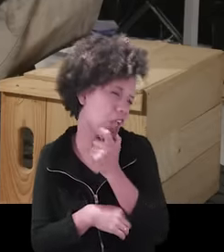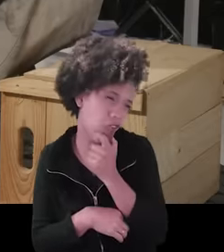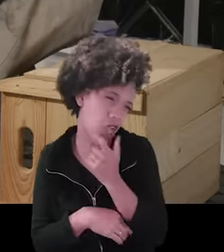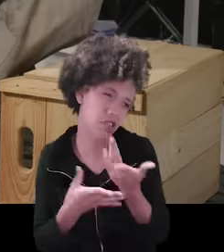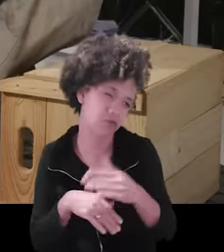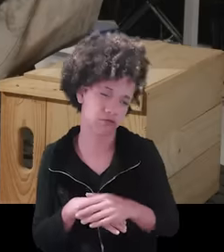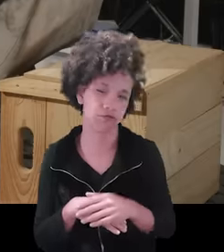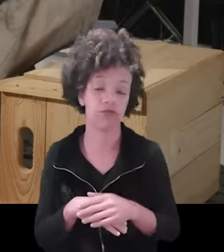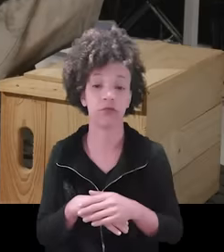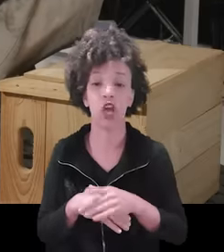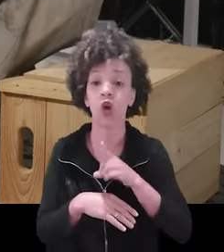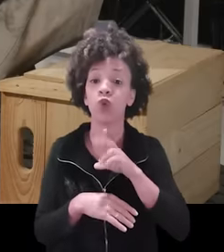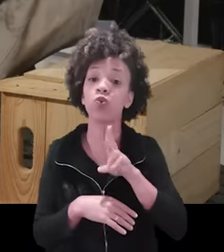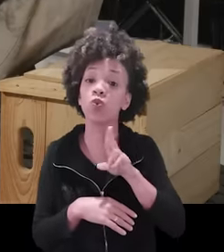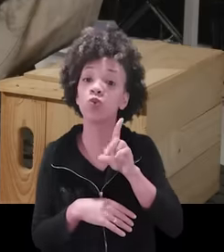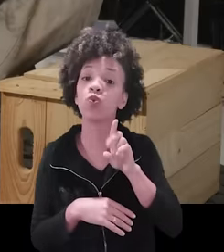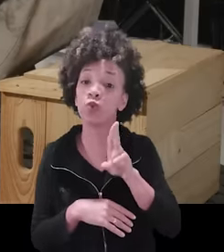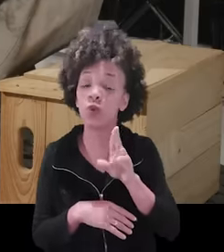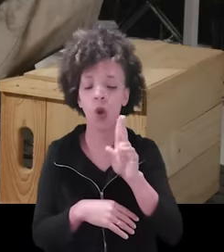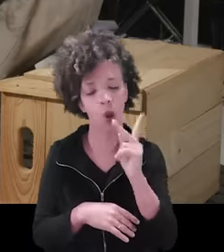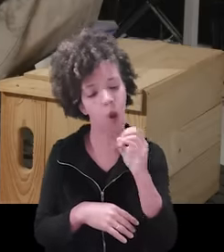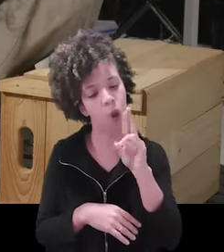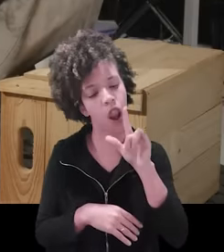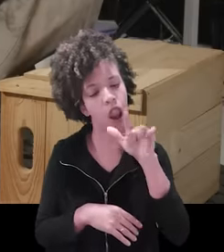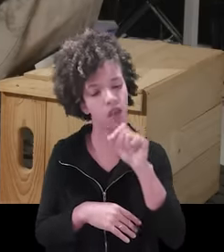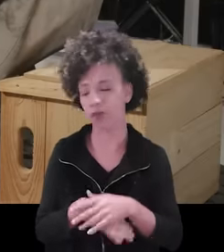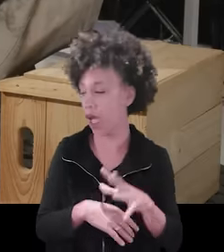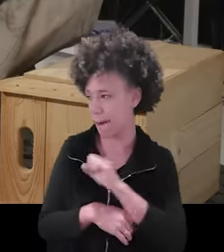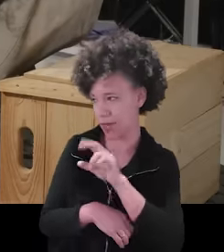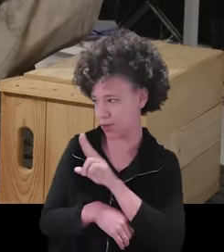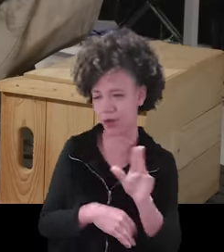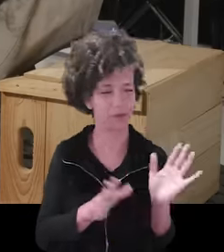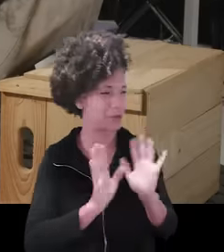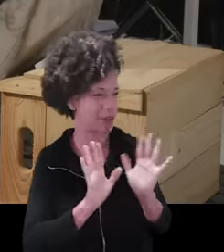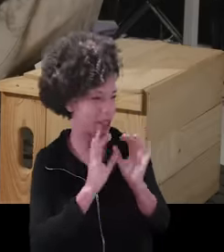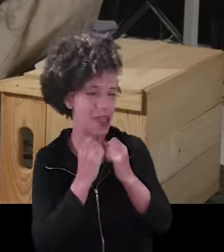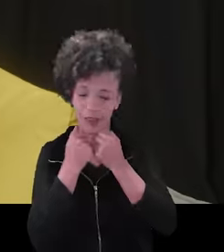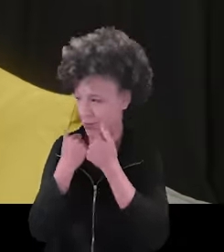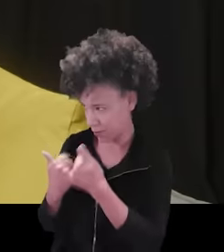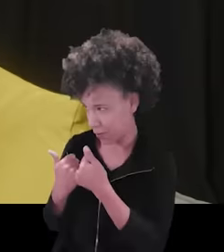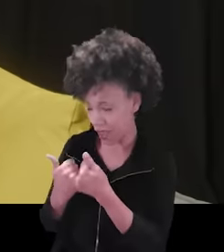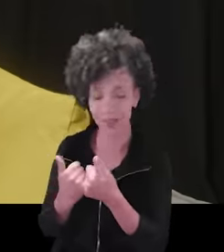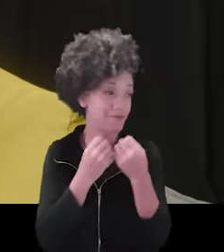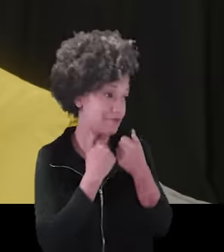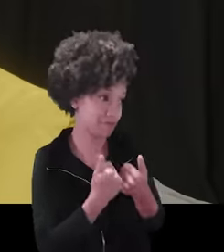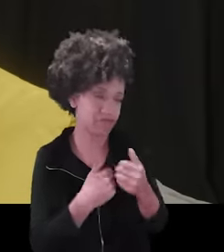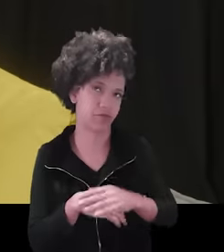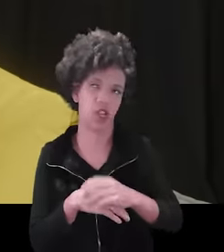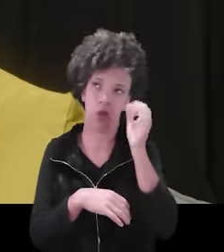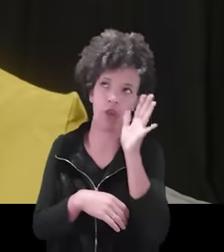Pois é já falei isso com tudo Orlando Adorei o nome mas tudo bem Duda do Orlando Eu